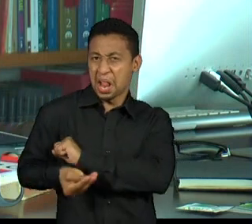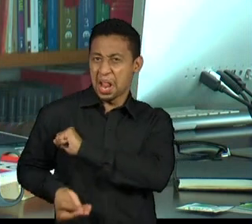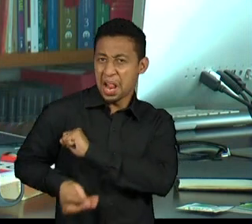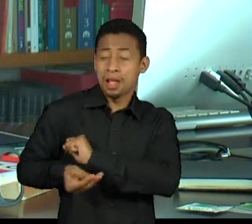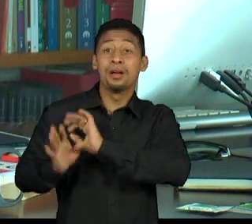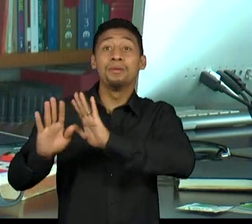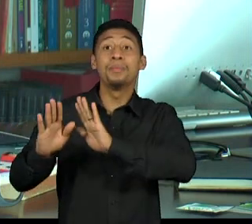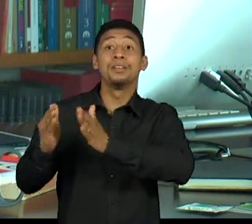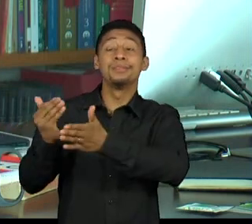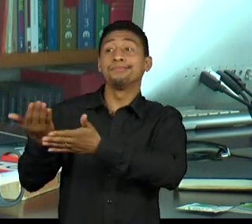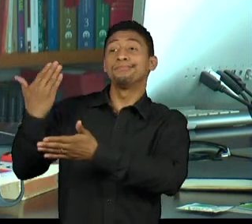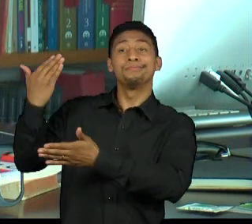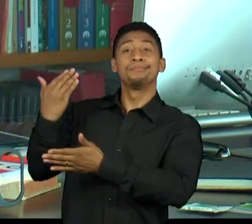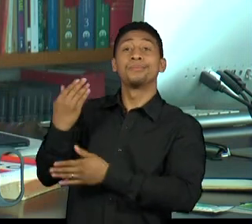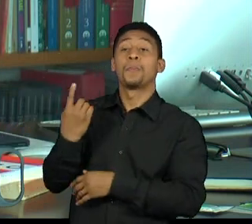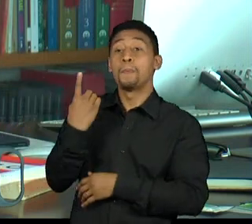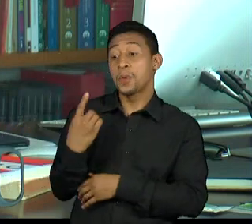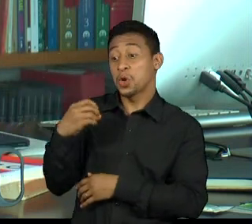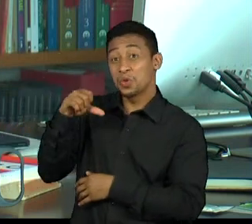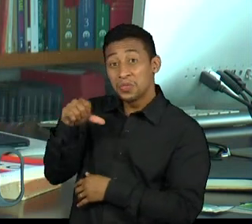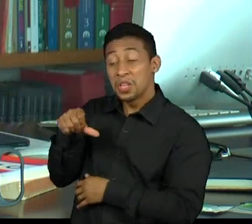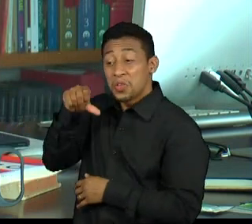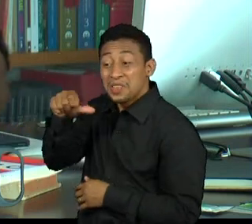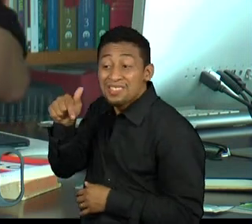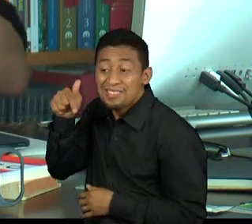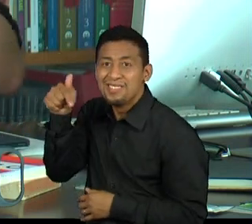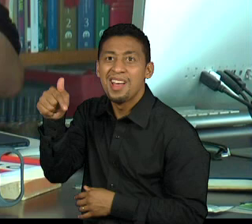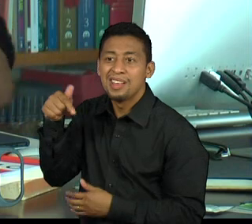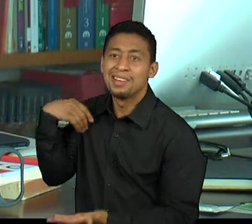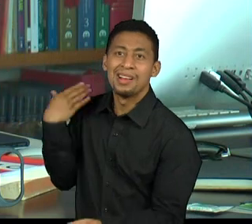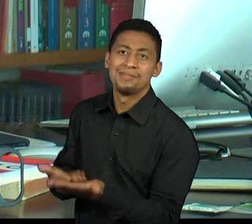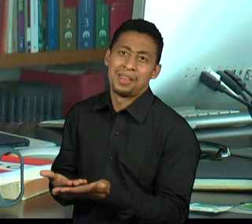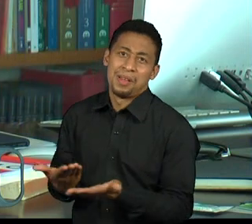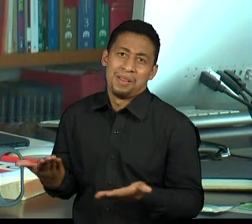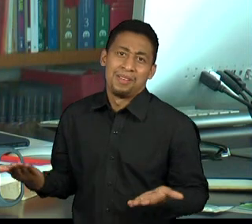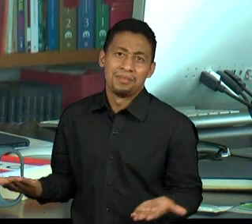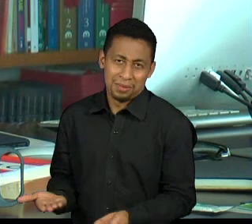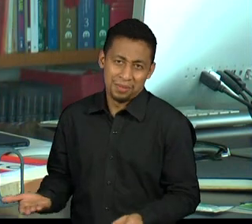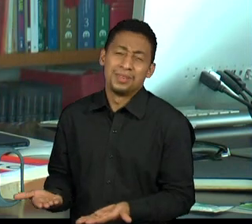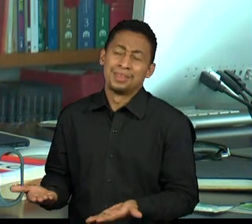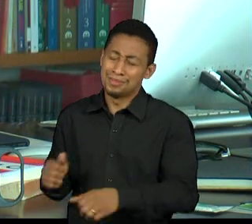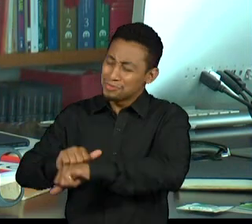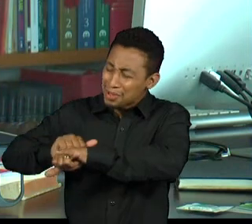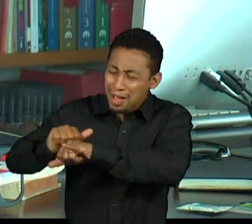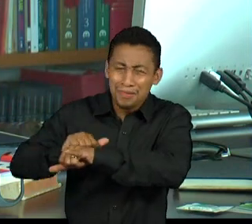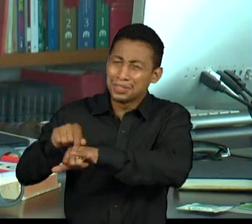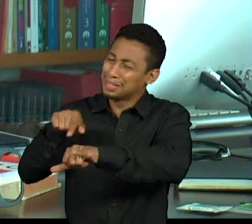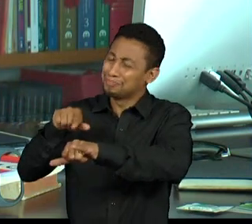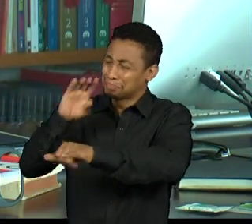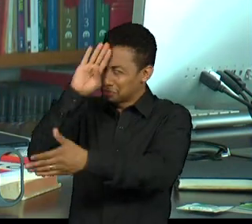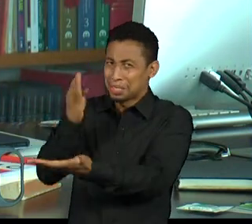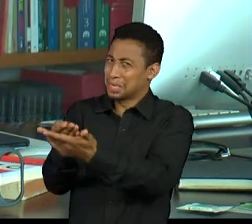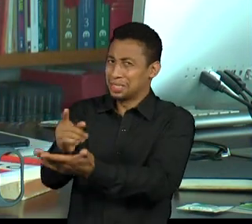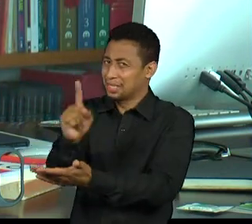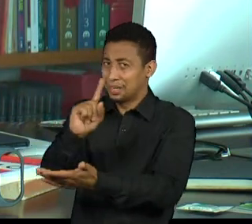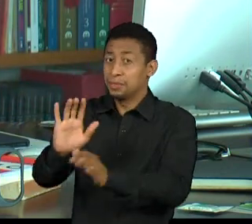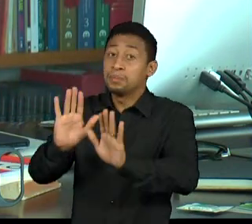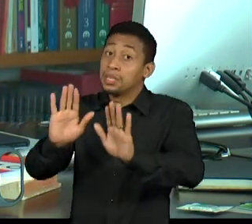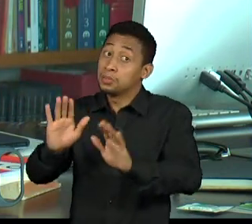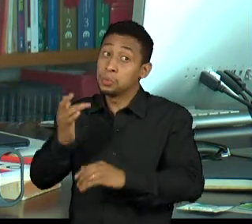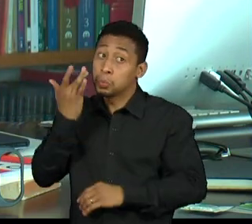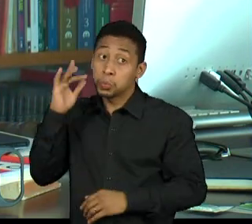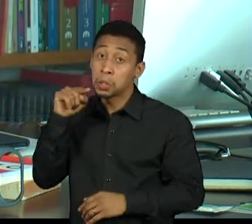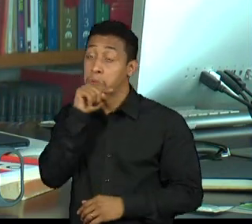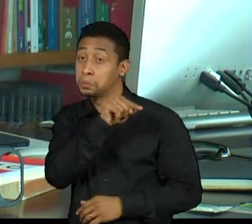desde 97, ainda primeiro governo do Fernando Henrique. Então, a Lava Jato eu nunca comprei muito, mas não sei se o Guel